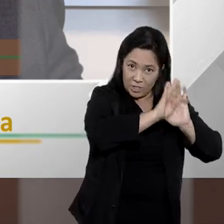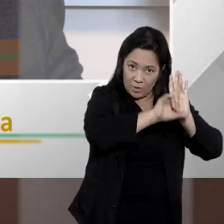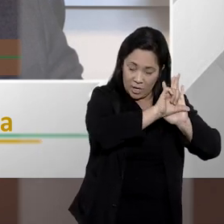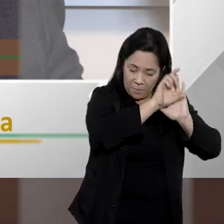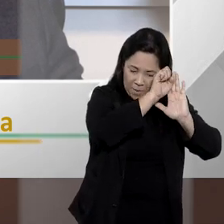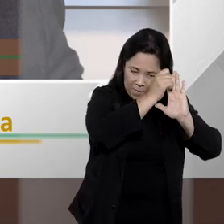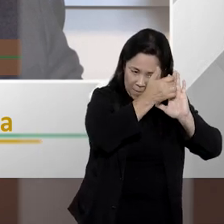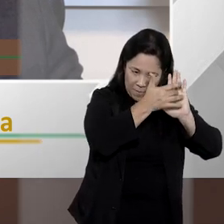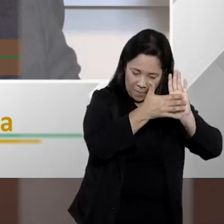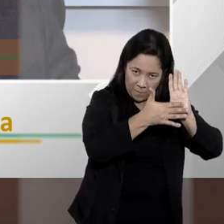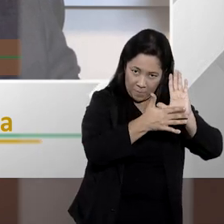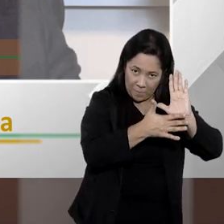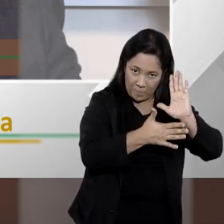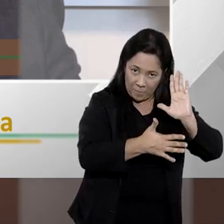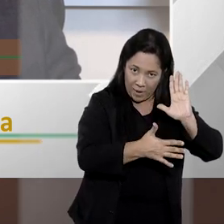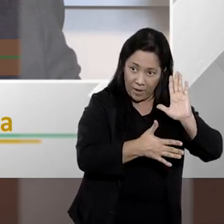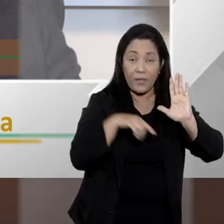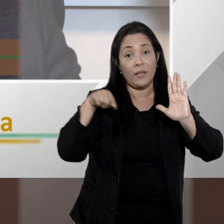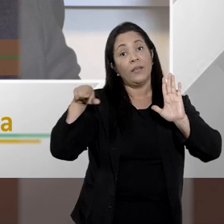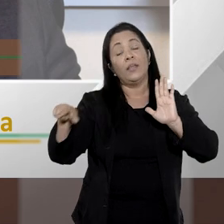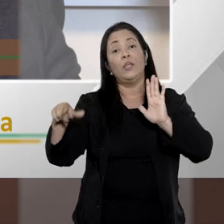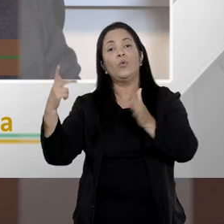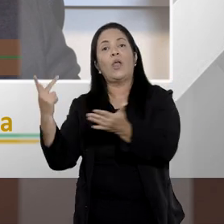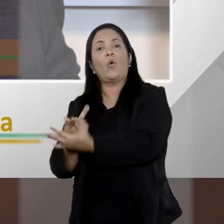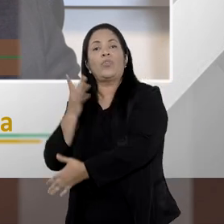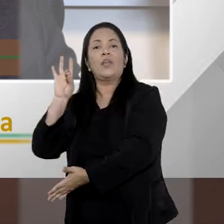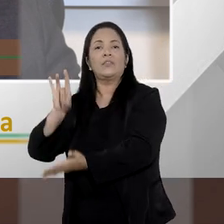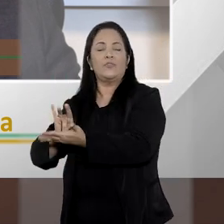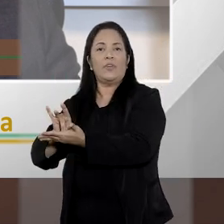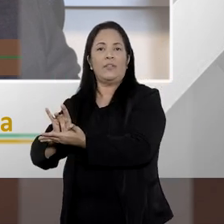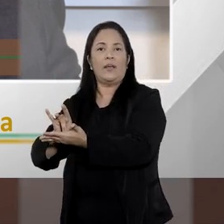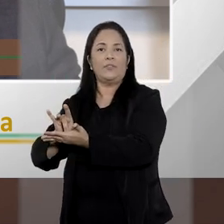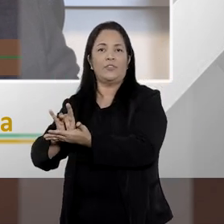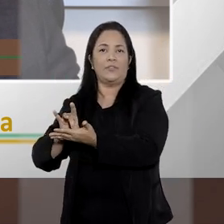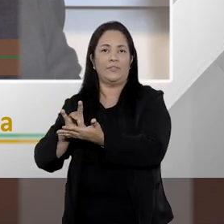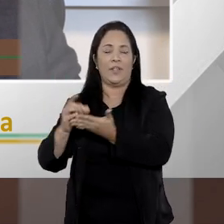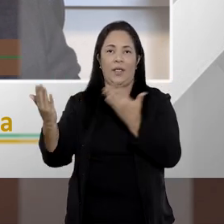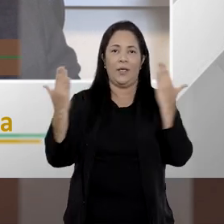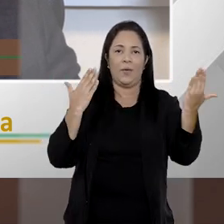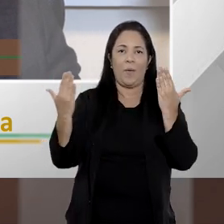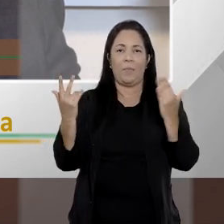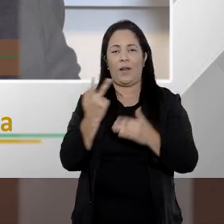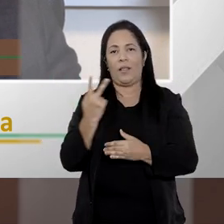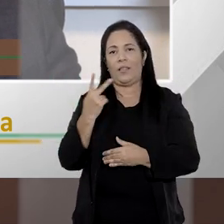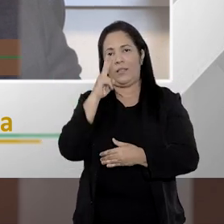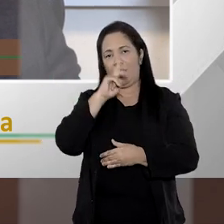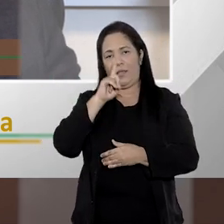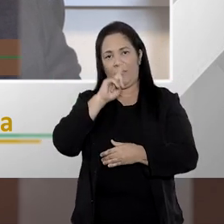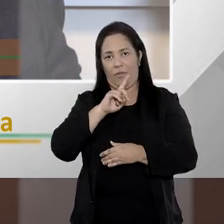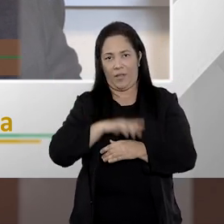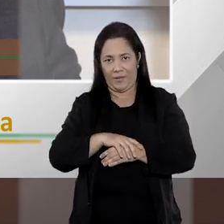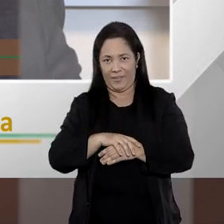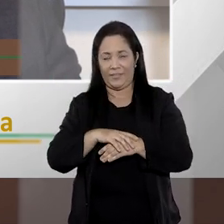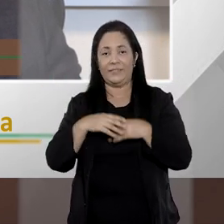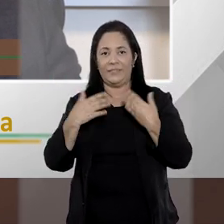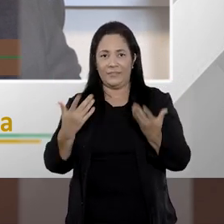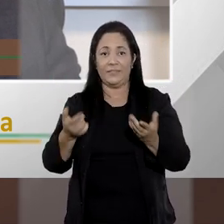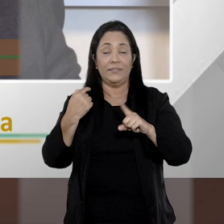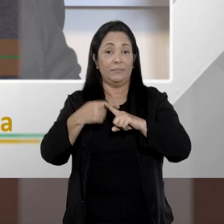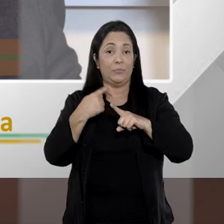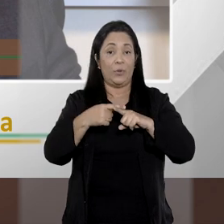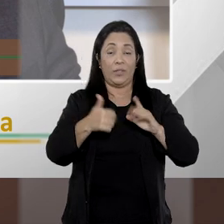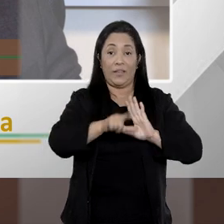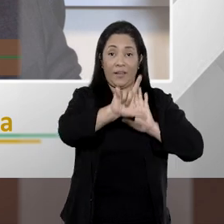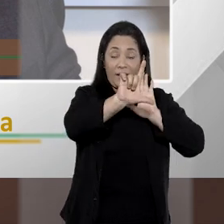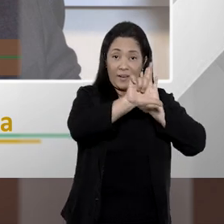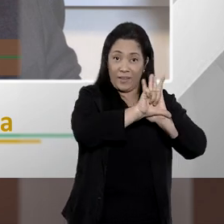os anseios de aplicação da lei de execução penal, do conteúdo programático de aplicação da lei